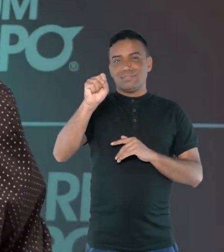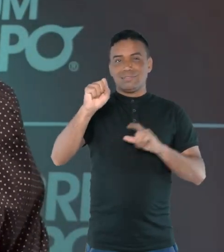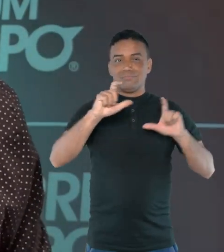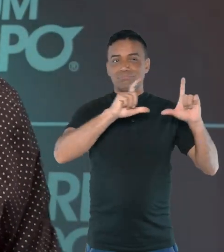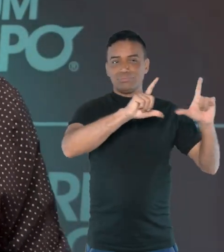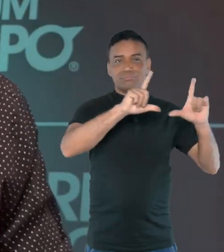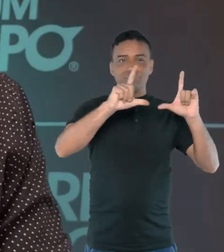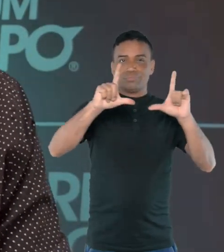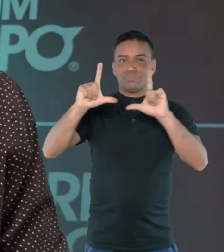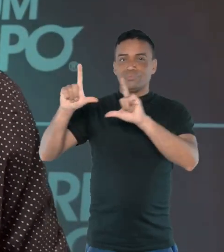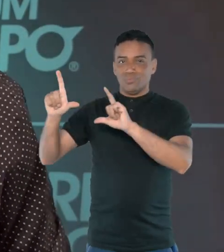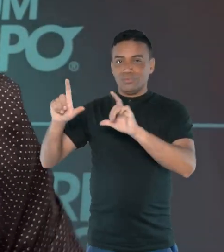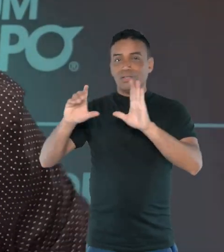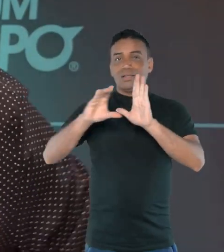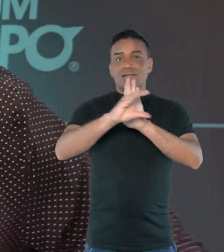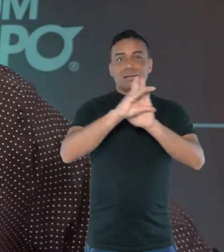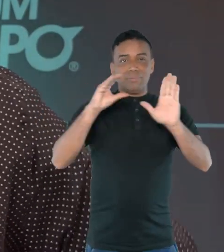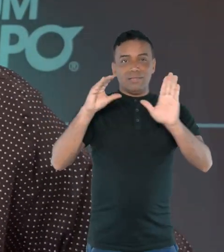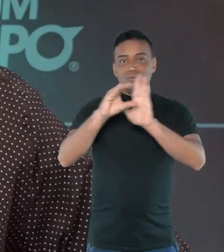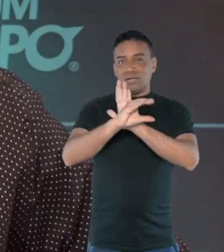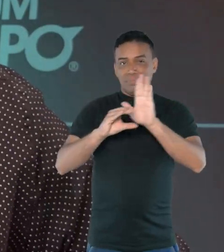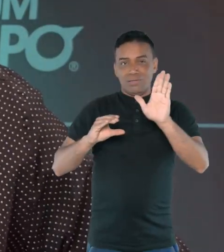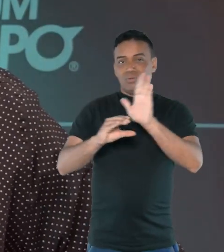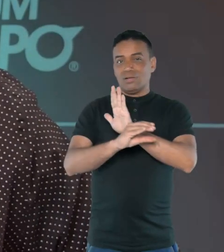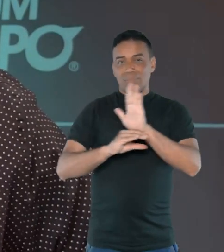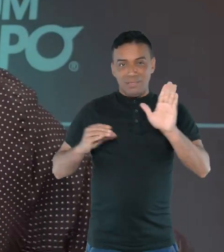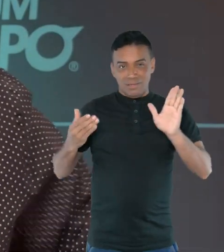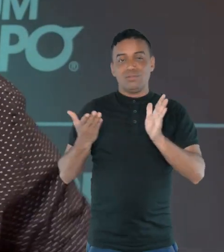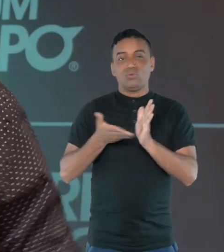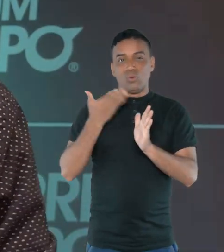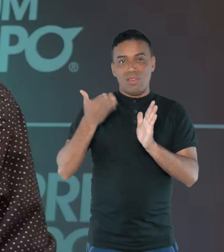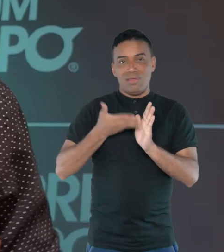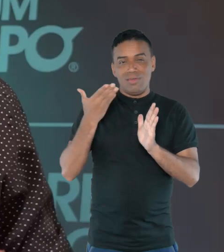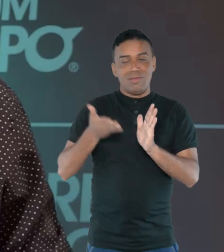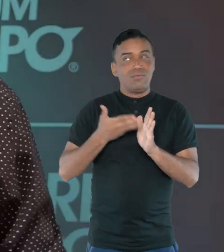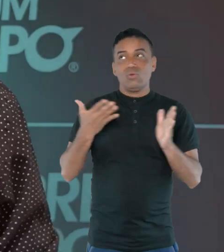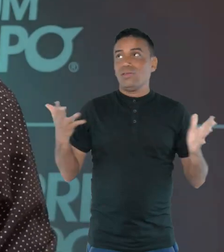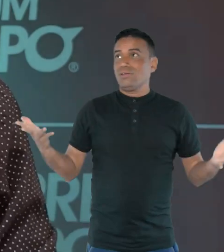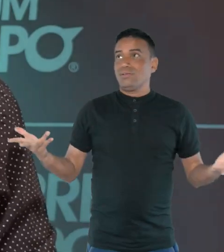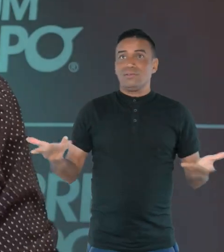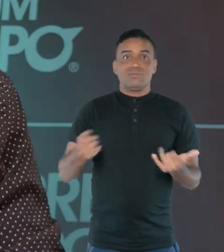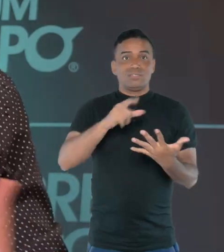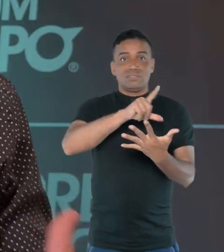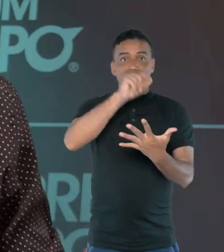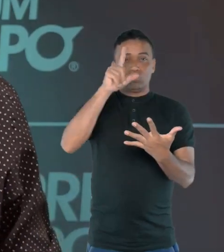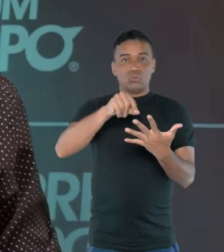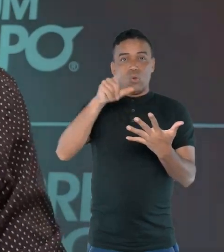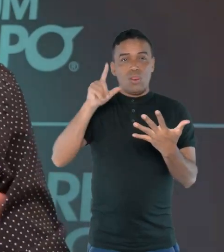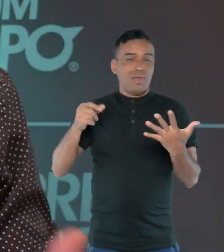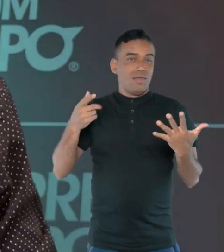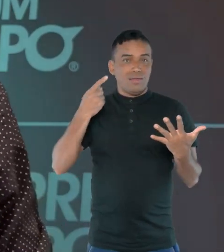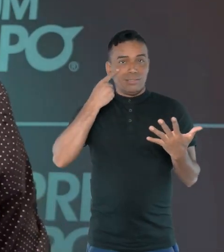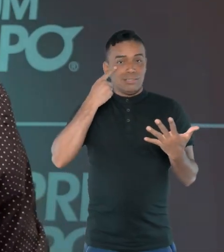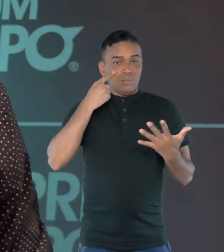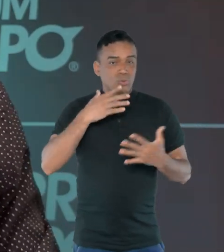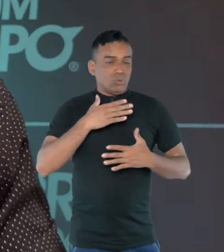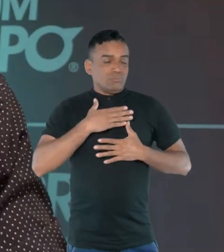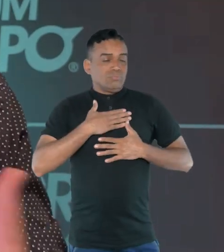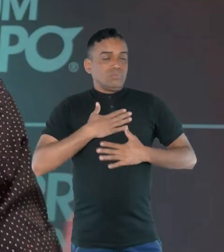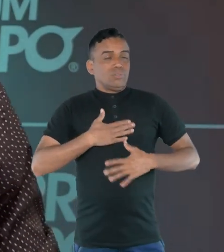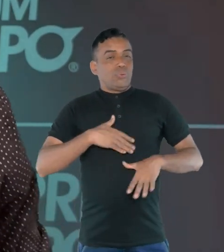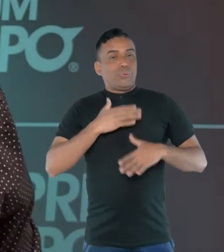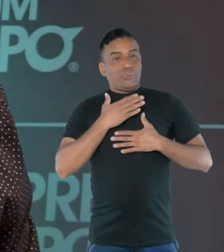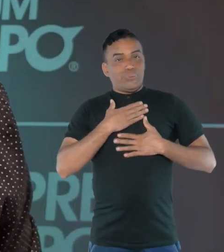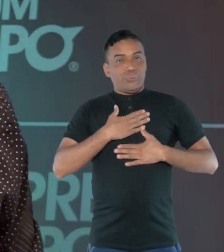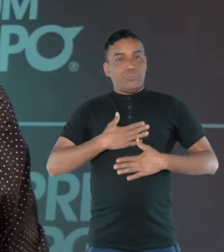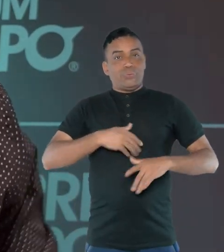intercalando esses capítulos. É incrível você nos dar opção para respirar aonde